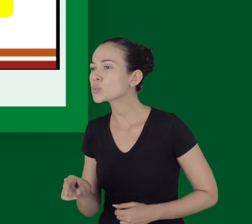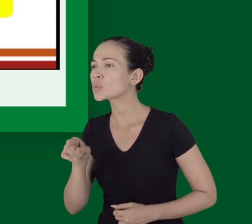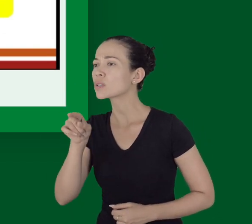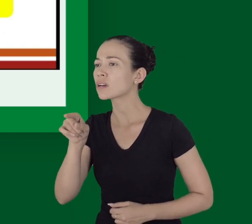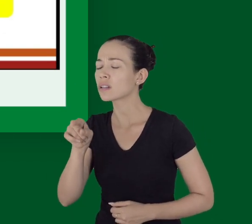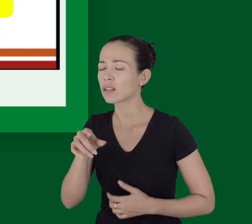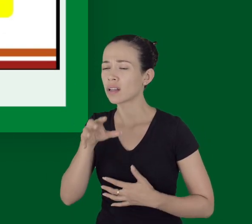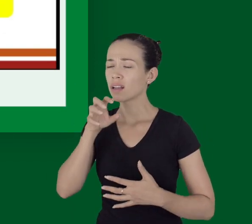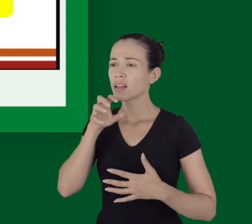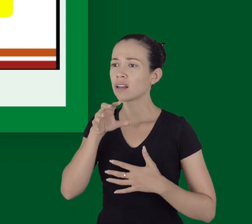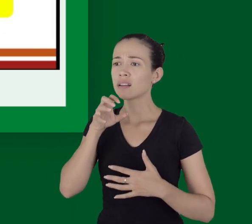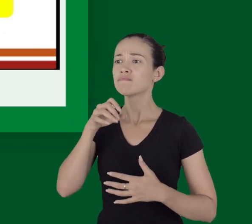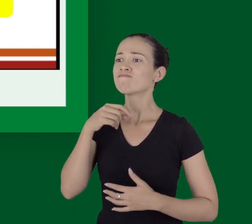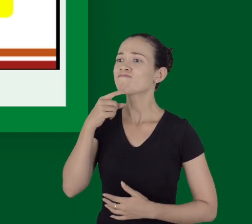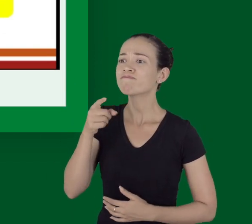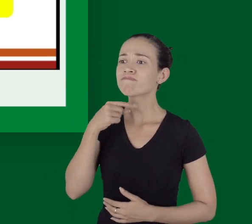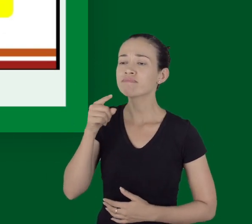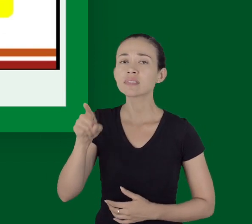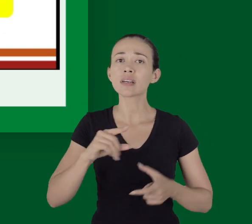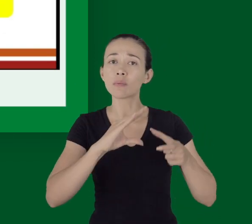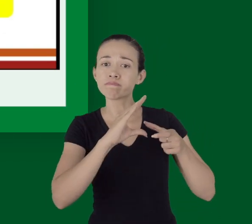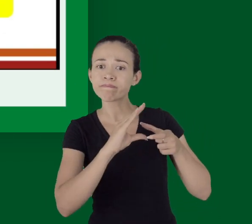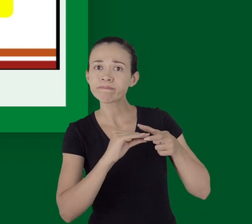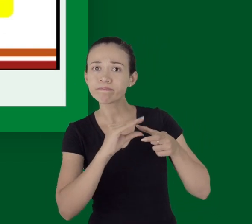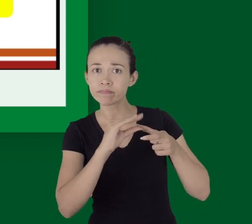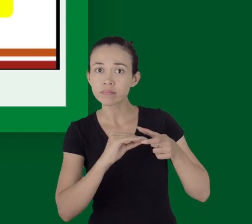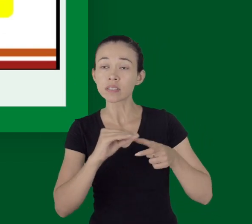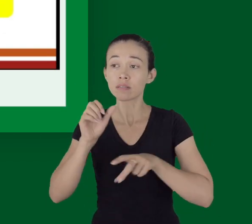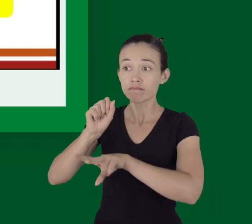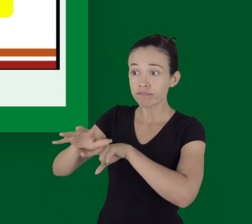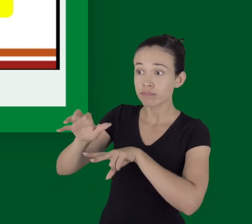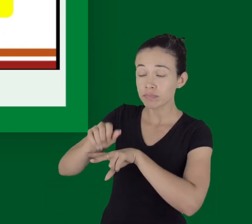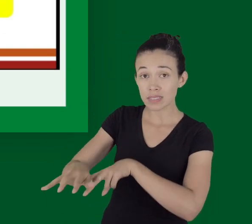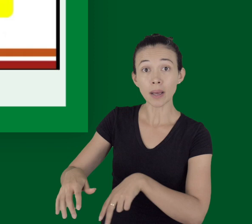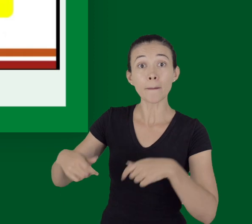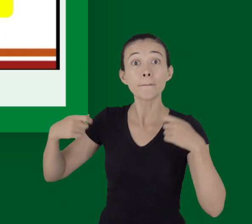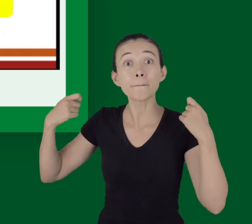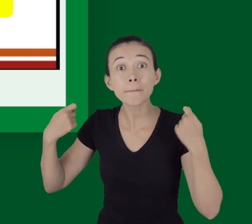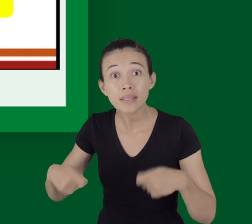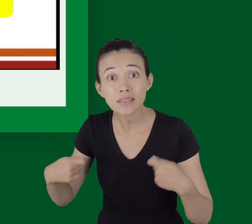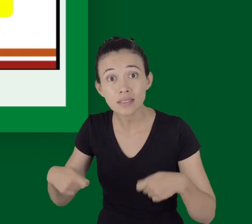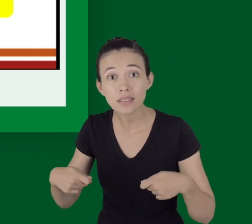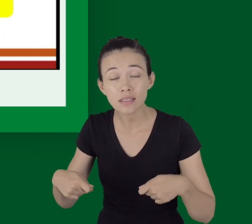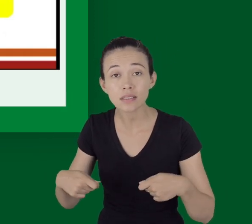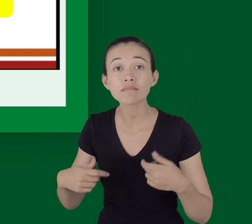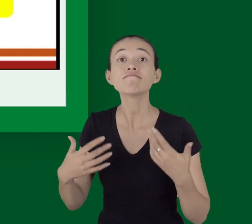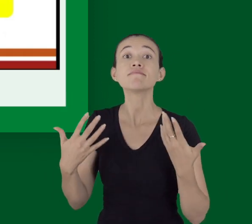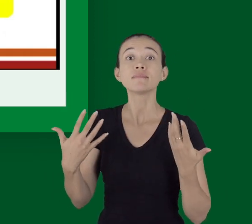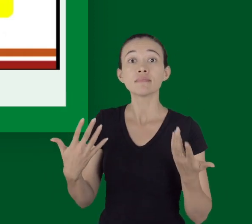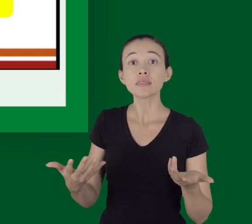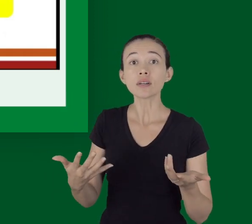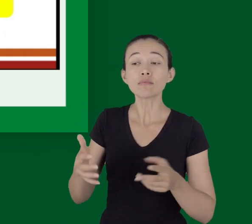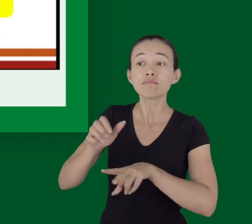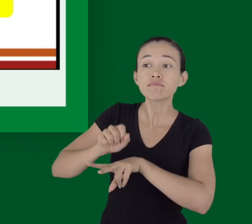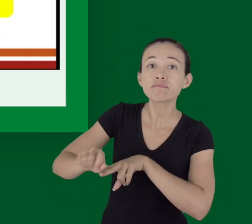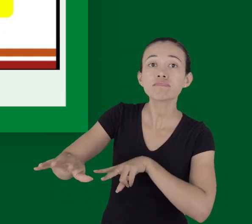perdeu o drive respiratório, está rebaixado, preciso ventilar ele sob pressão. Então, o dispositivo que vai à mão aí, ele precisa ser